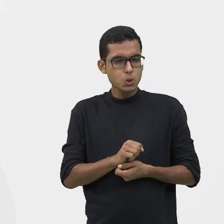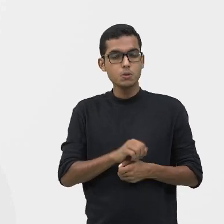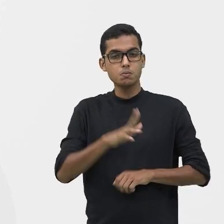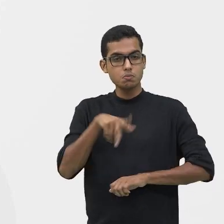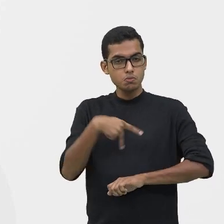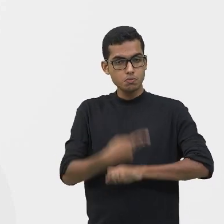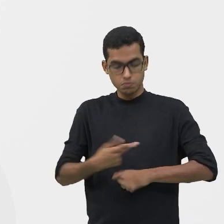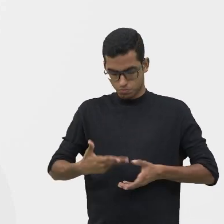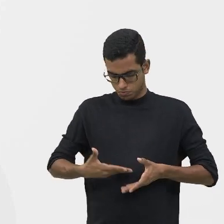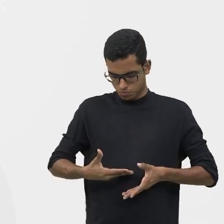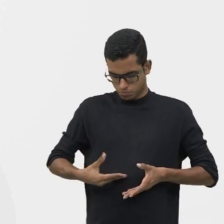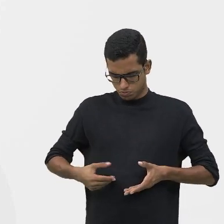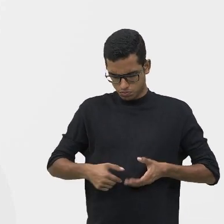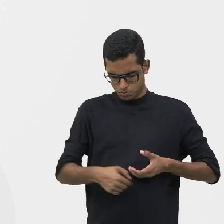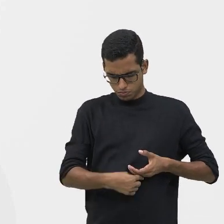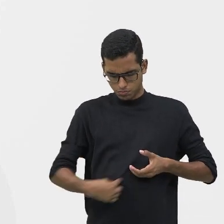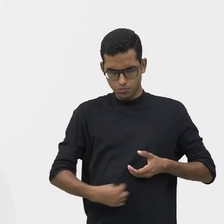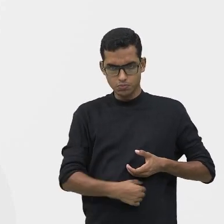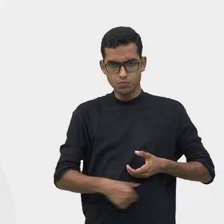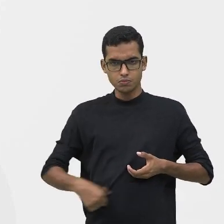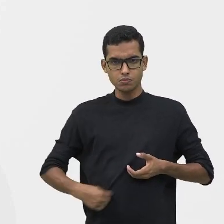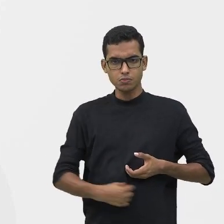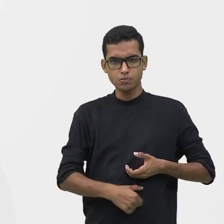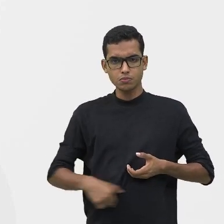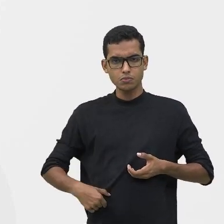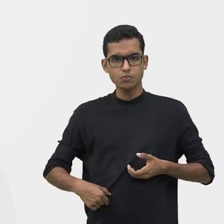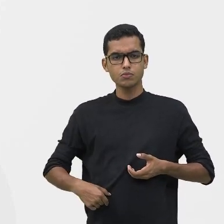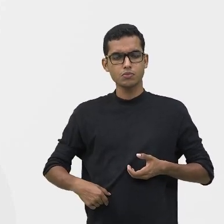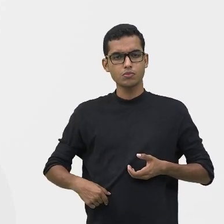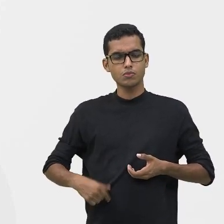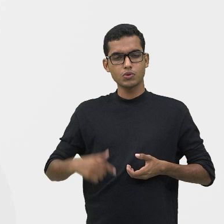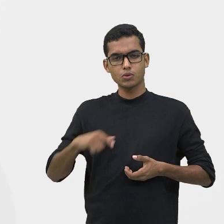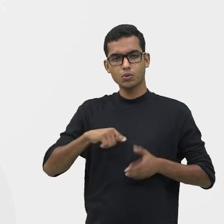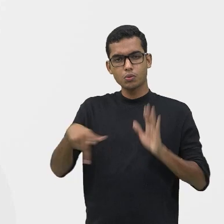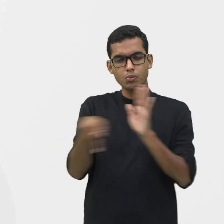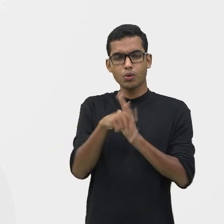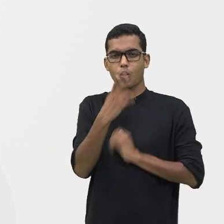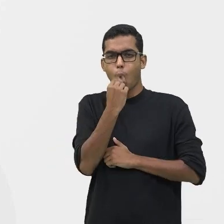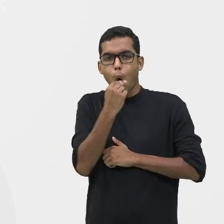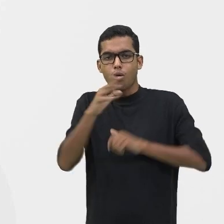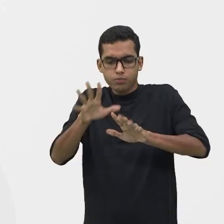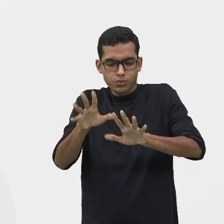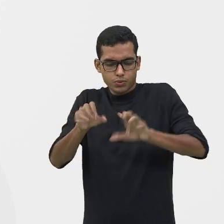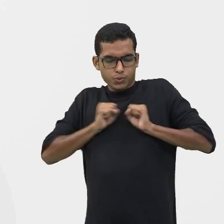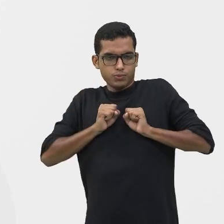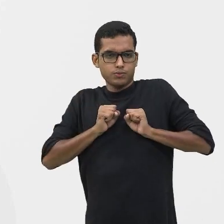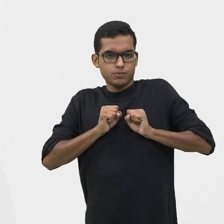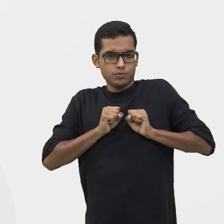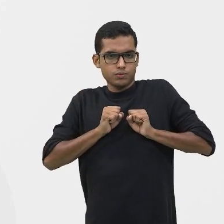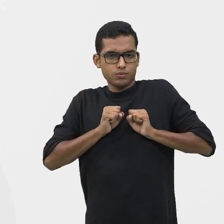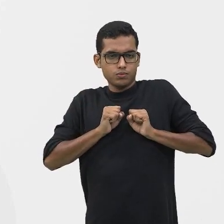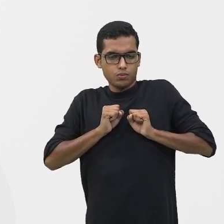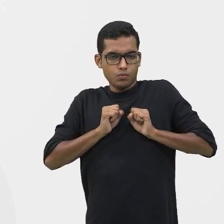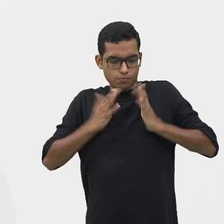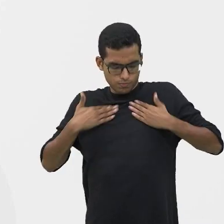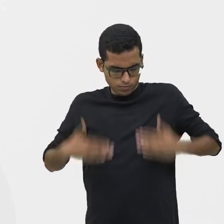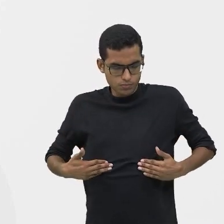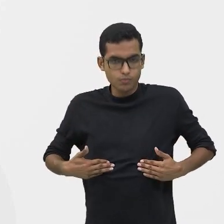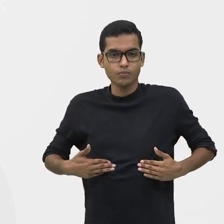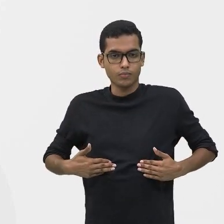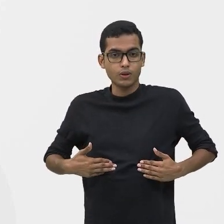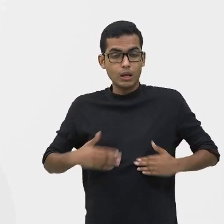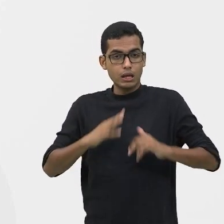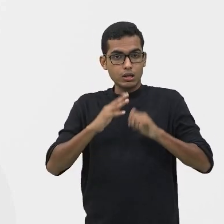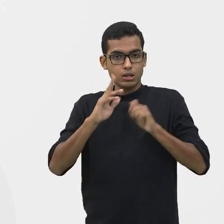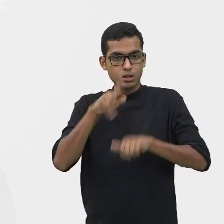porção do intestino delgado, que é o jejuno, os nutrientes vão ser absorvidos. tudo vai ser, gente,